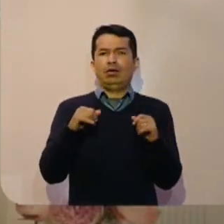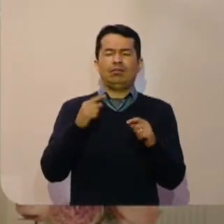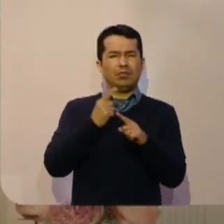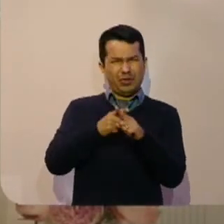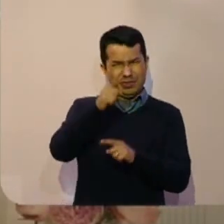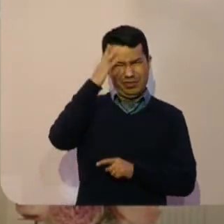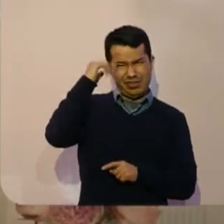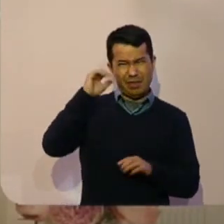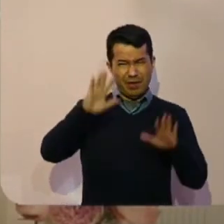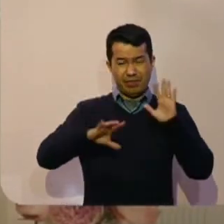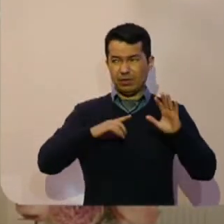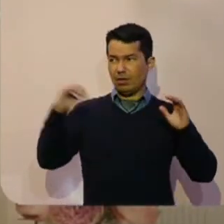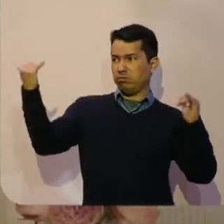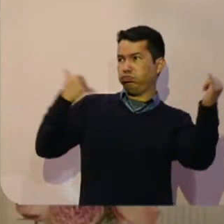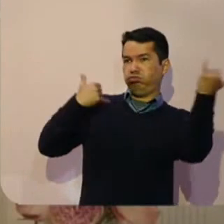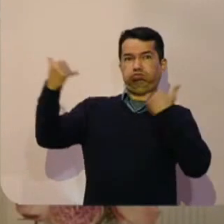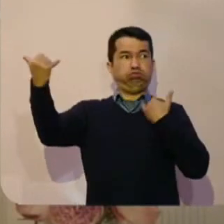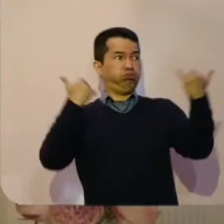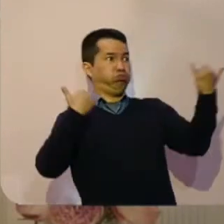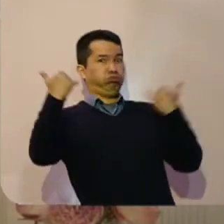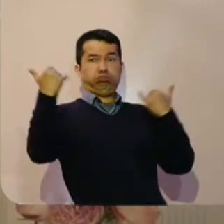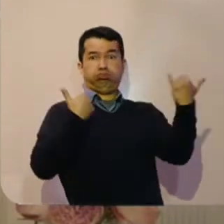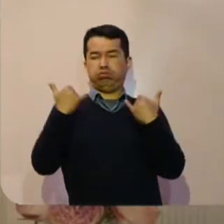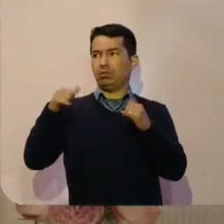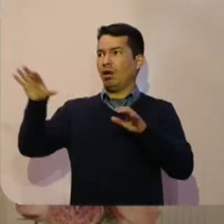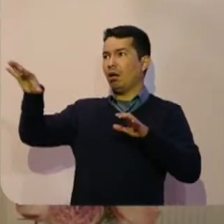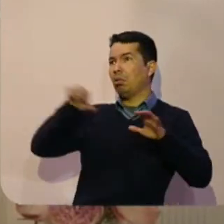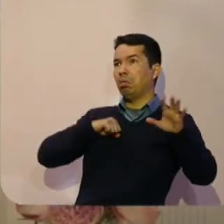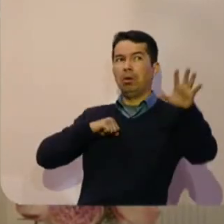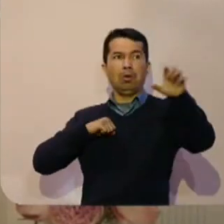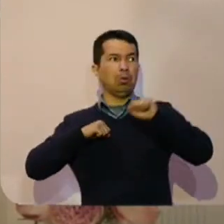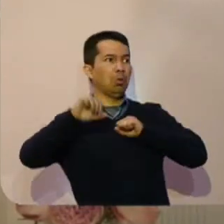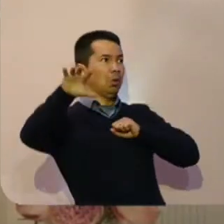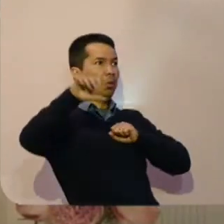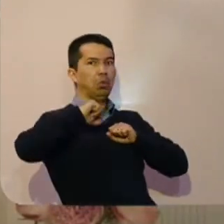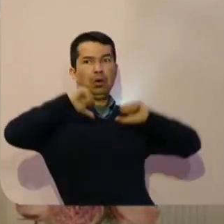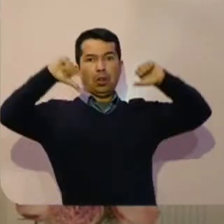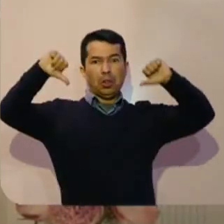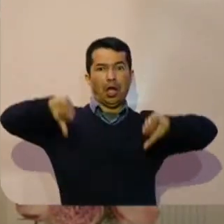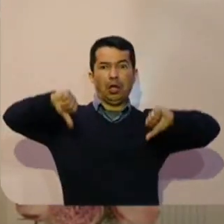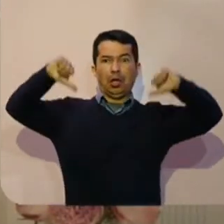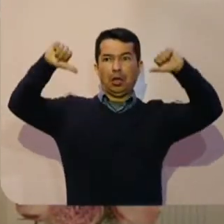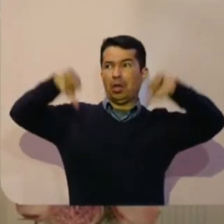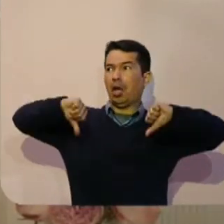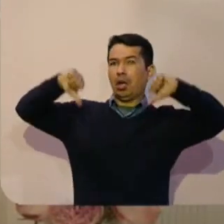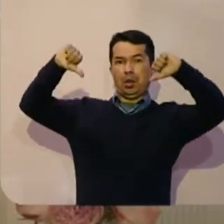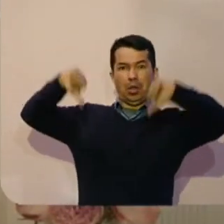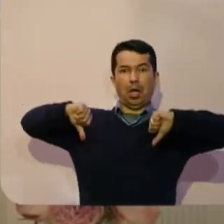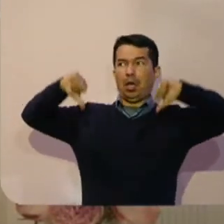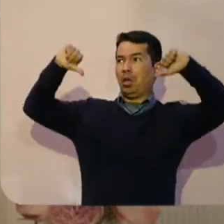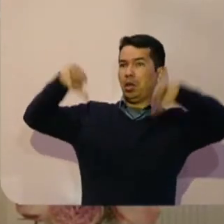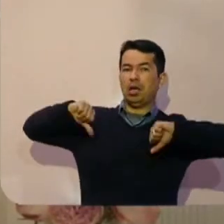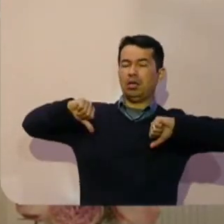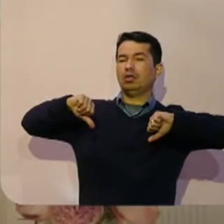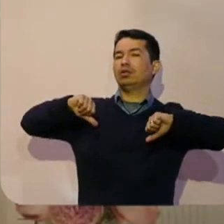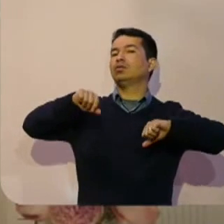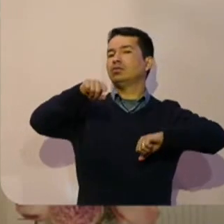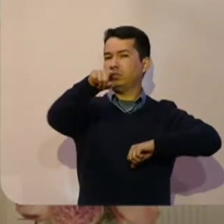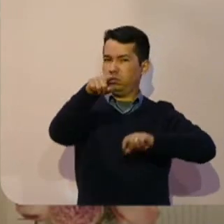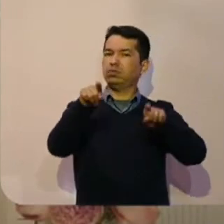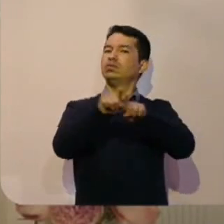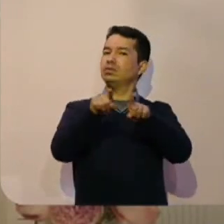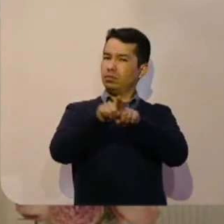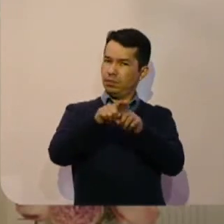têm a mesma fé e mesma certeza do cuidado do Senhor, então logo você vai